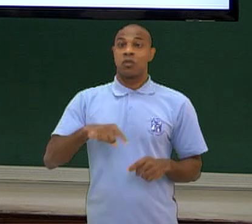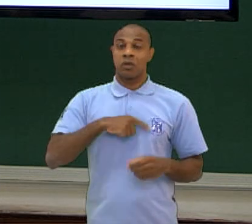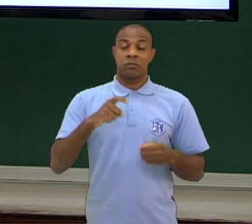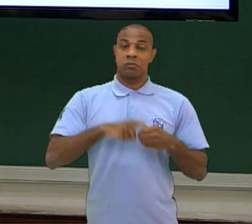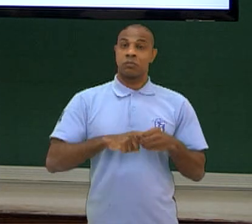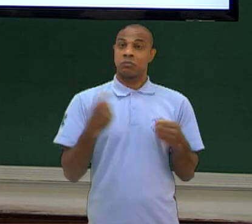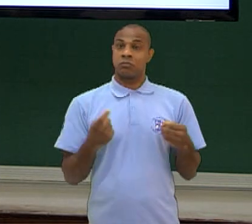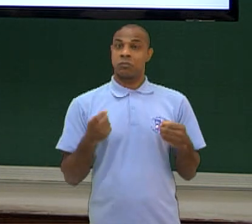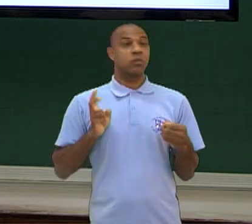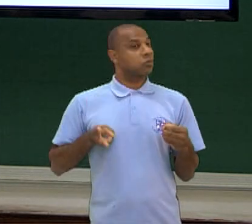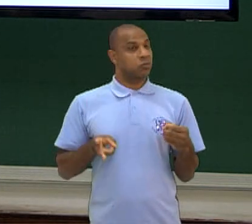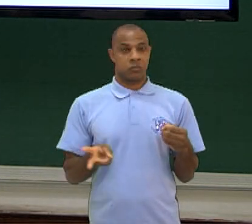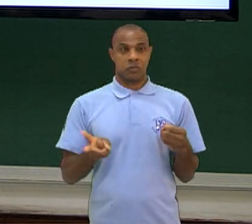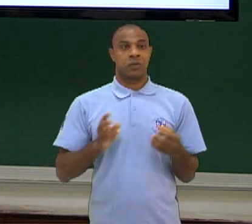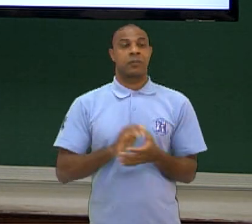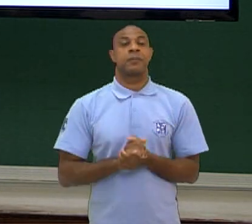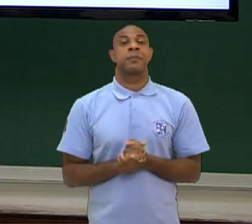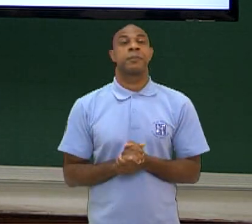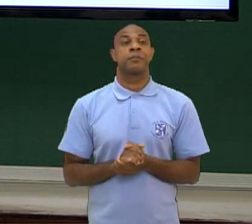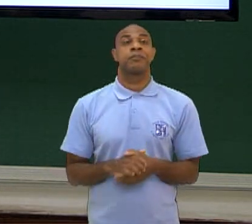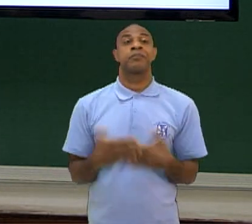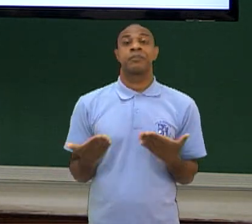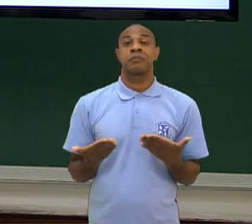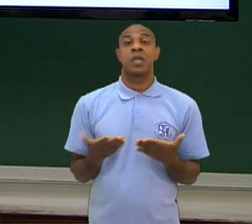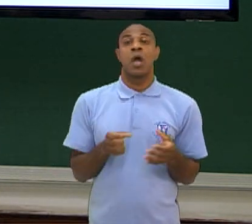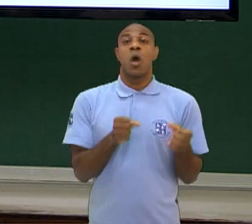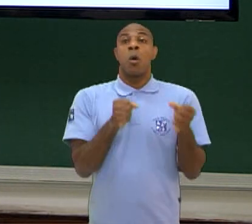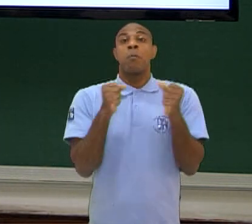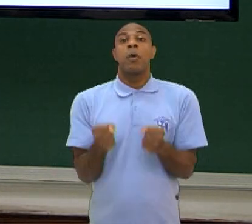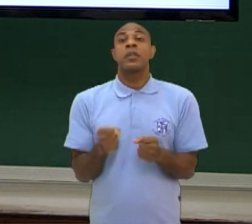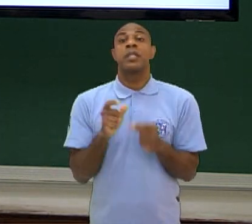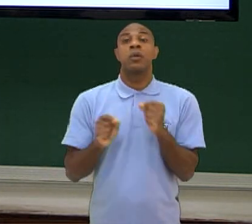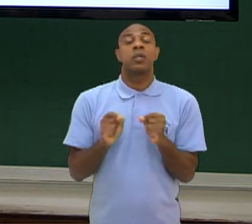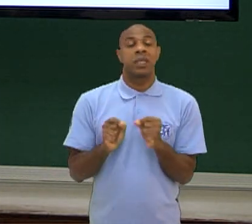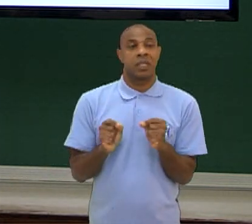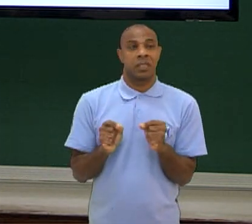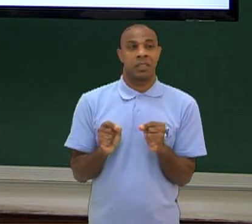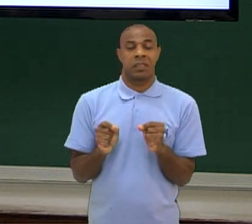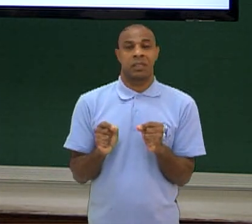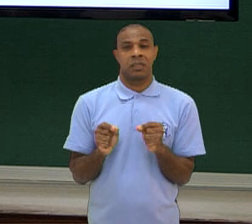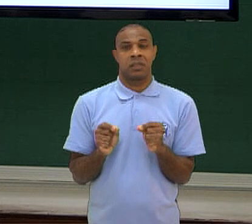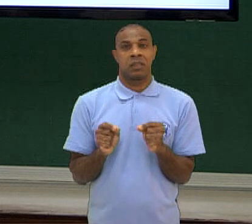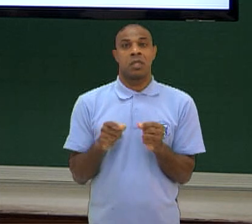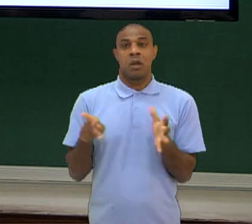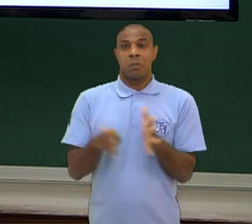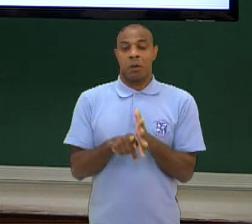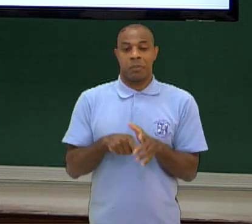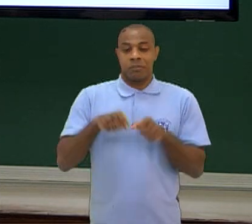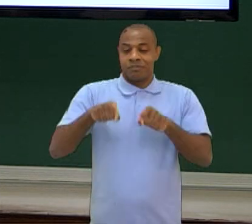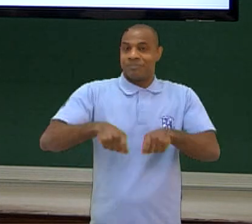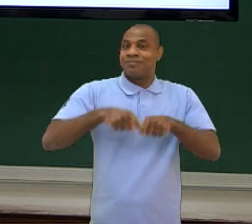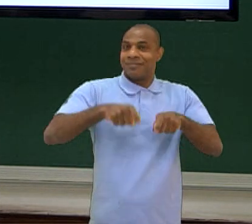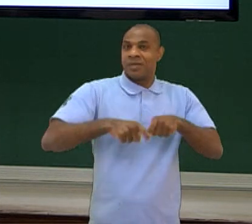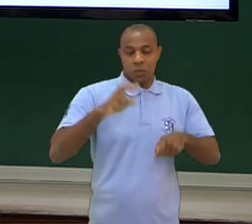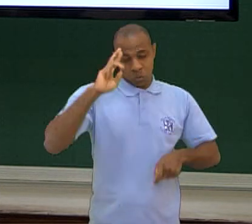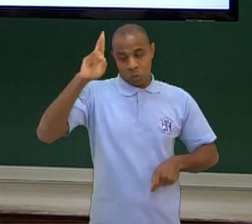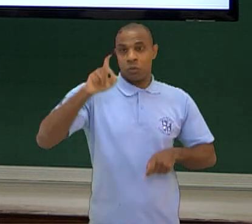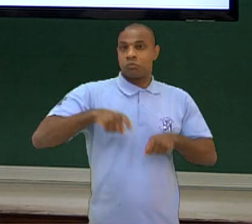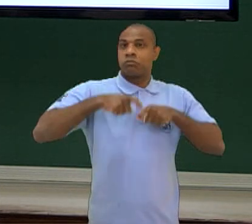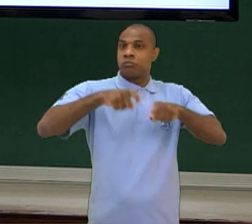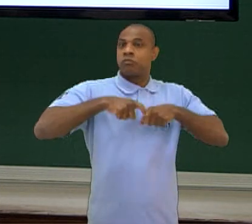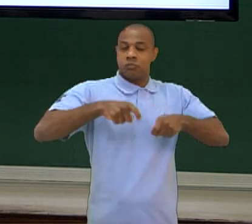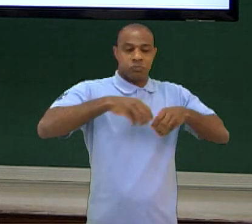outros aspectos. Vejamos lá. Então, o poder dos grandes proprietários de terra, o poder dos donos da terra,